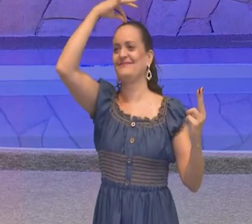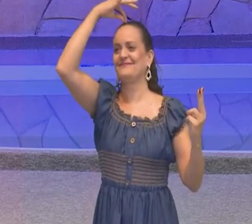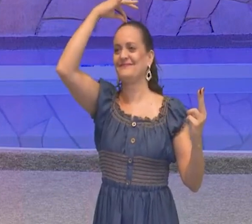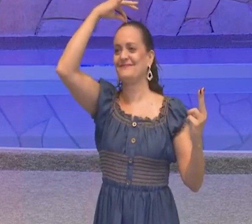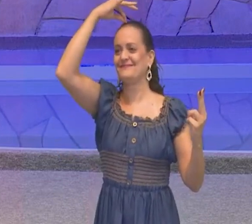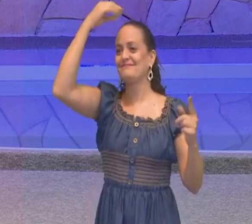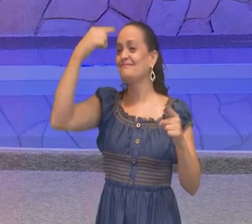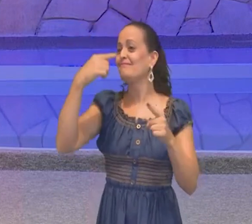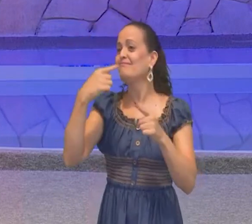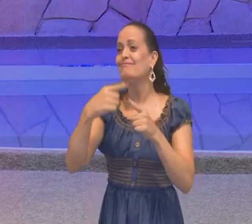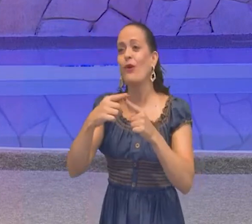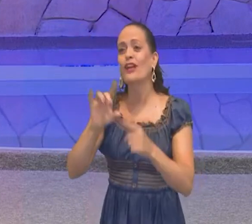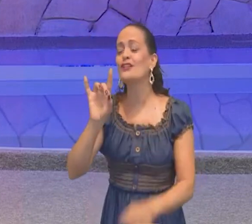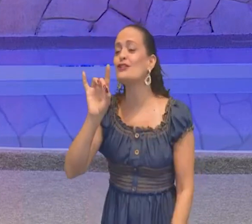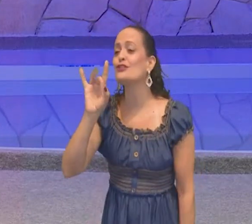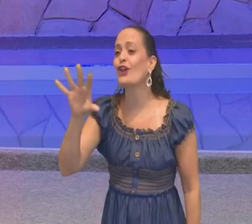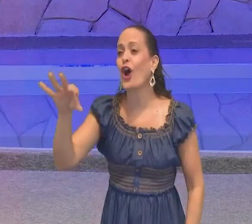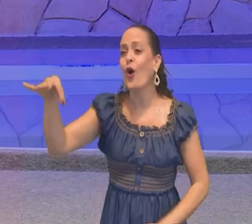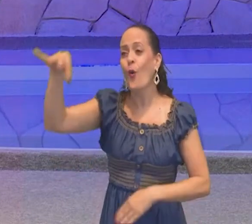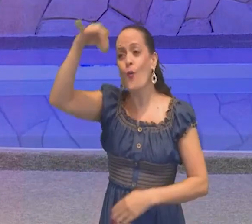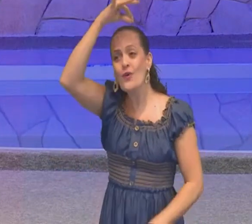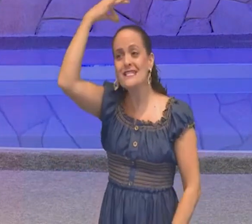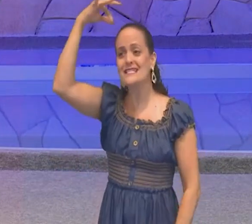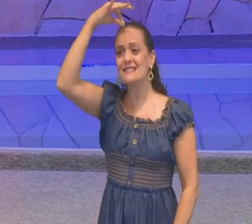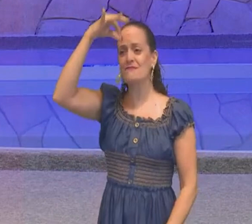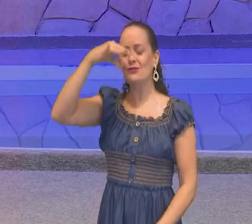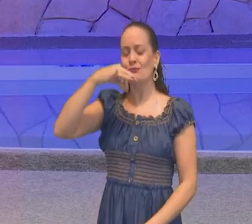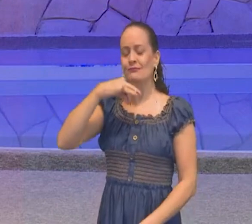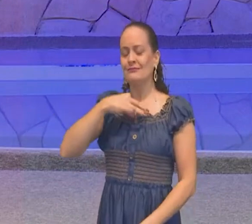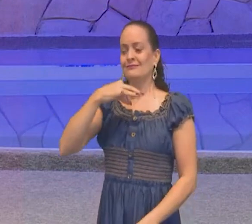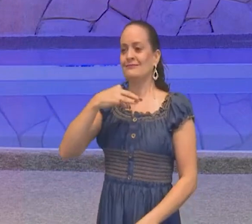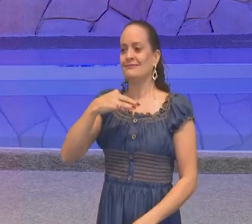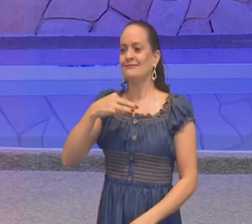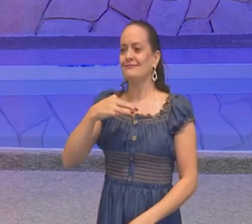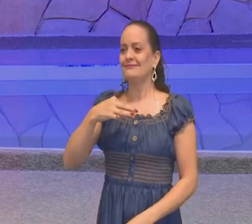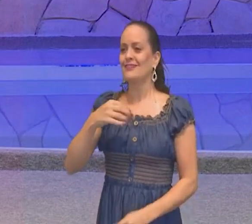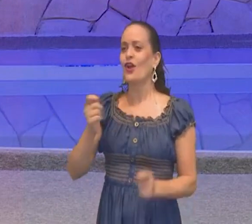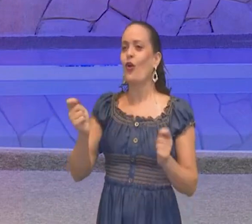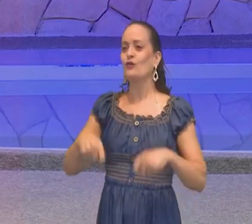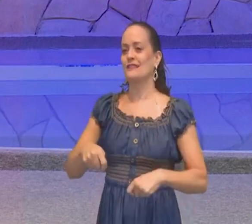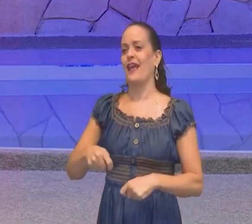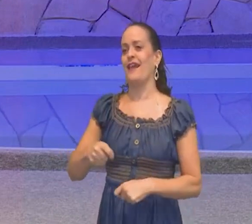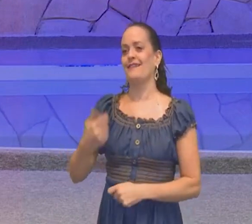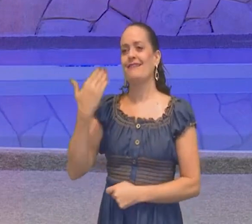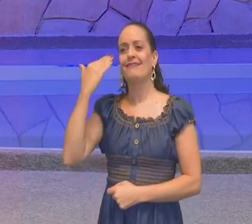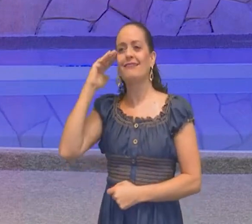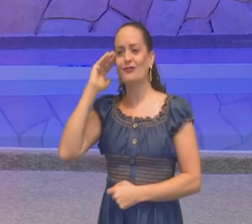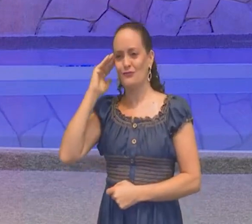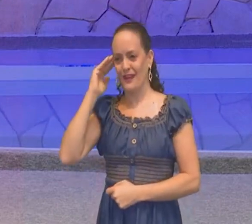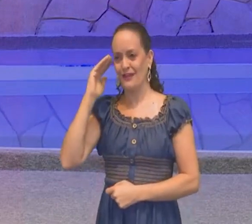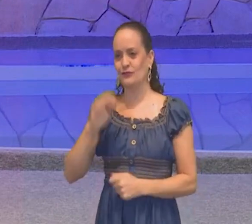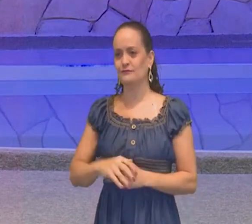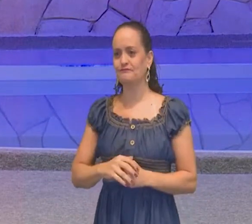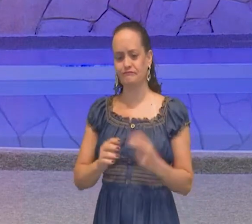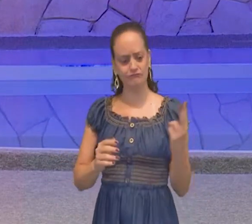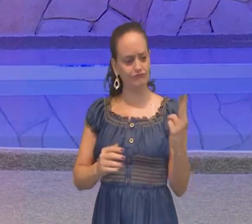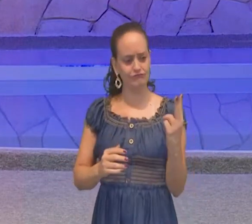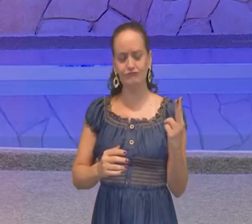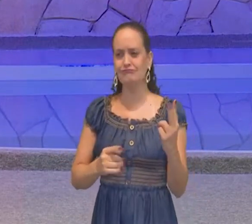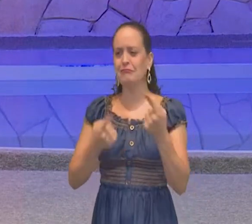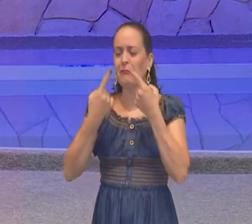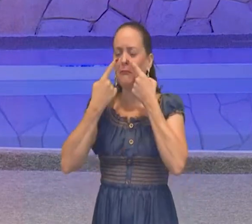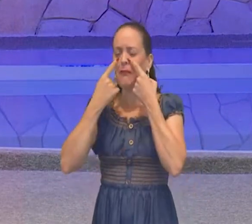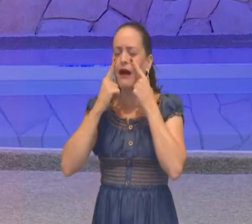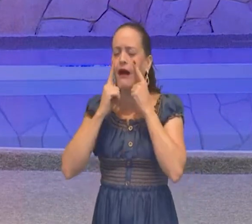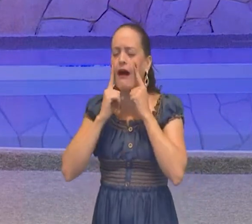nos convence do pecado, da justiça e do juízo. E naquele momento nós então começamos a chorar, e choramos